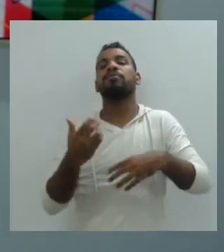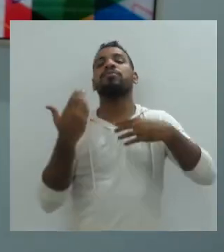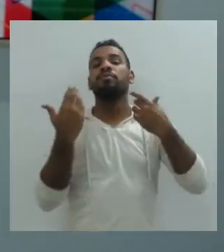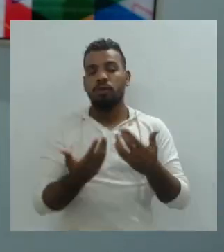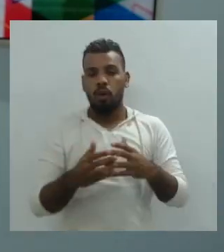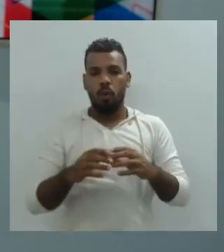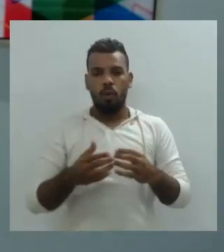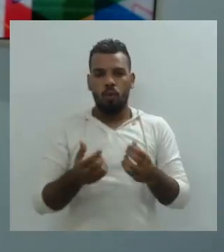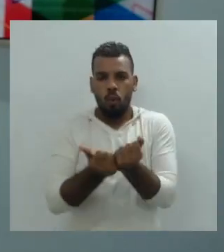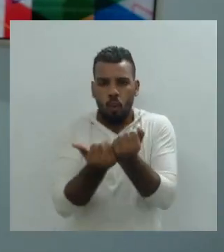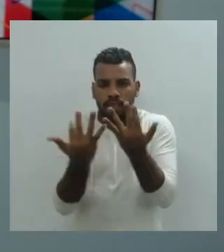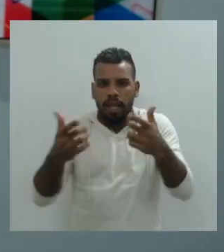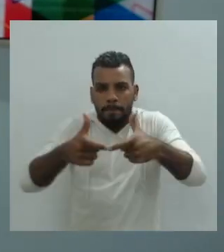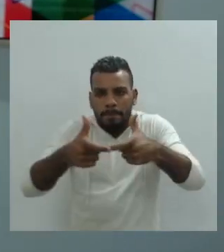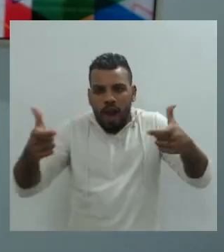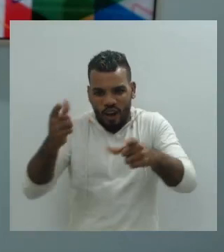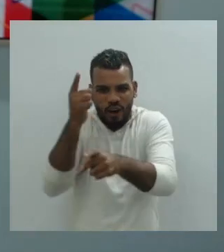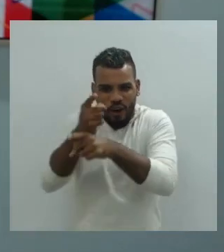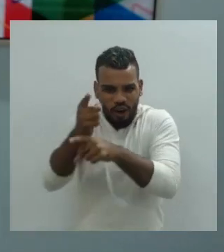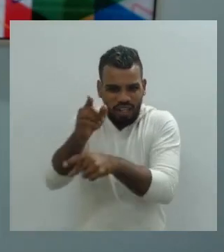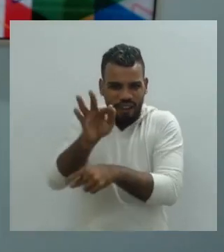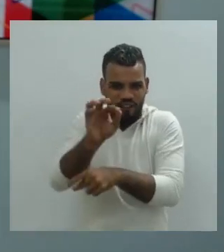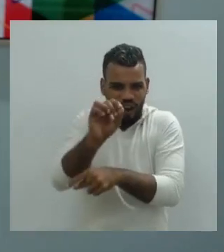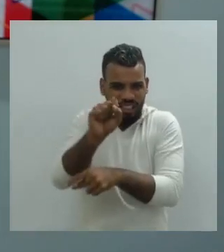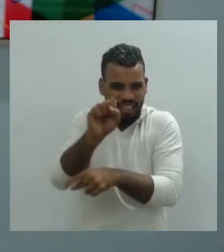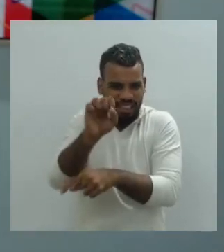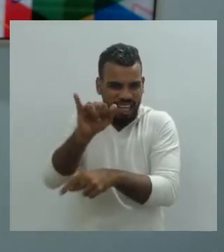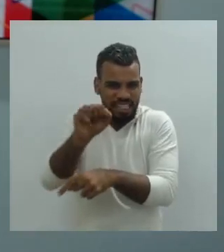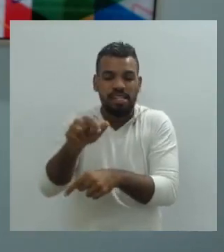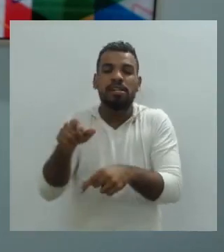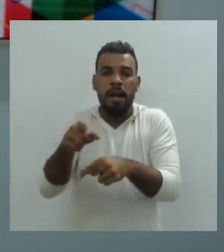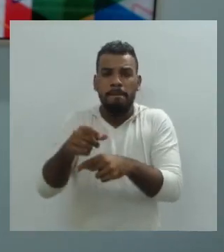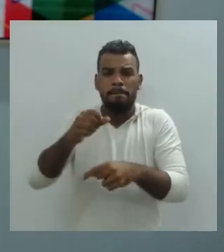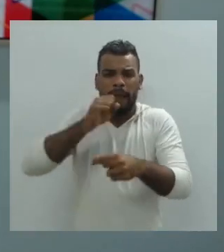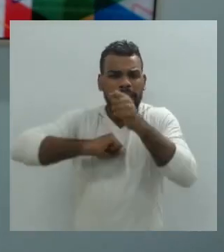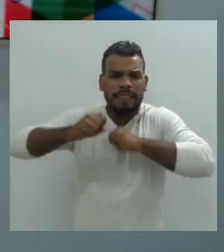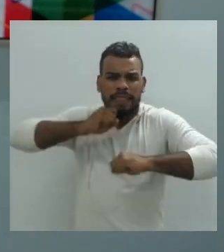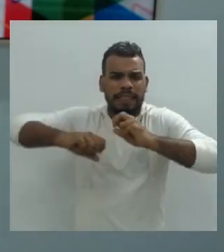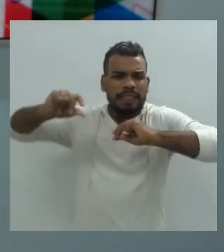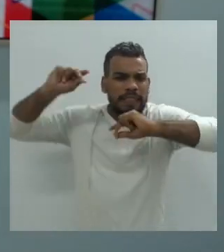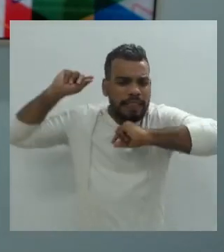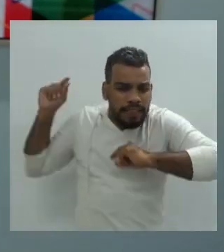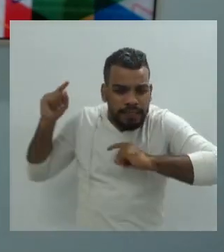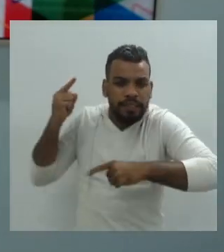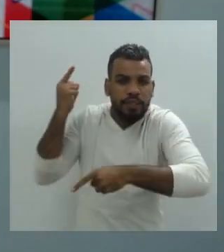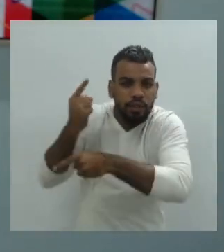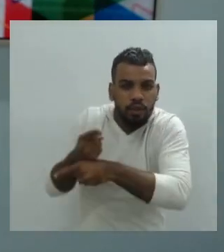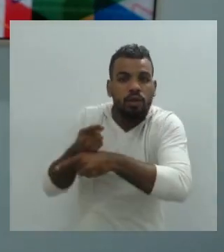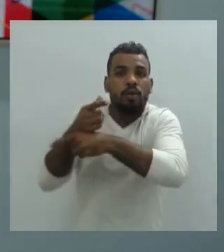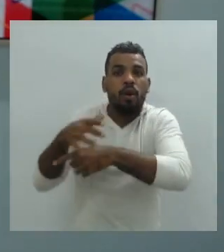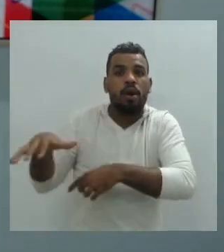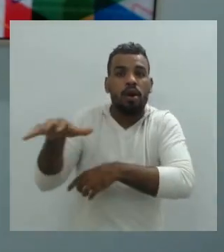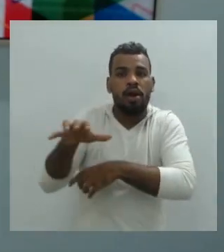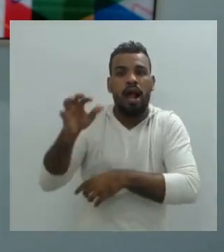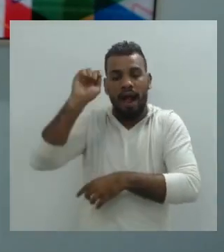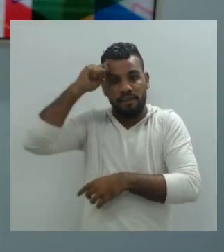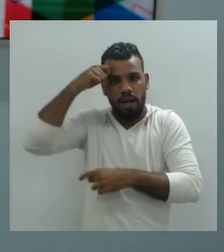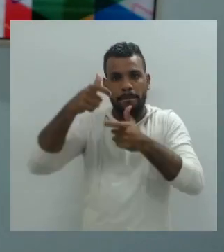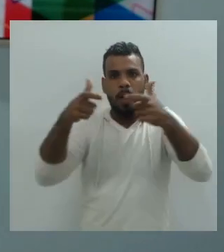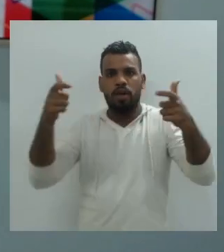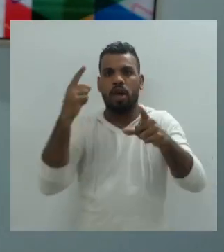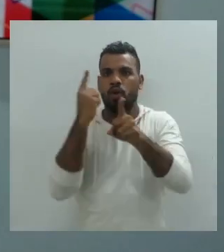maior quantidade de fósseis e também os fósseis mais antigos foram descobertos no continente